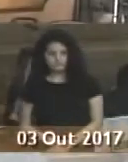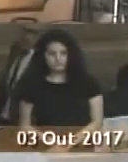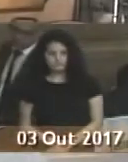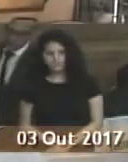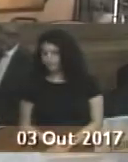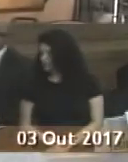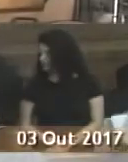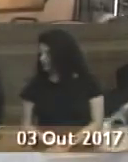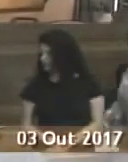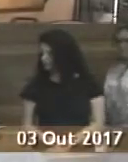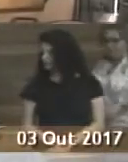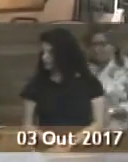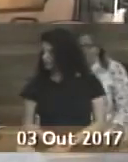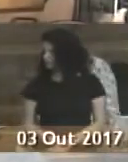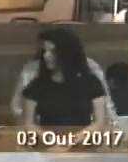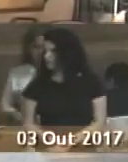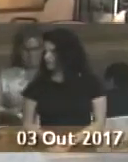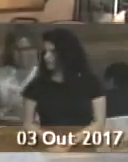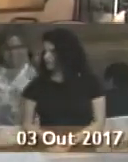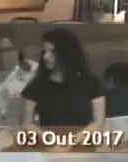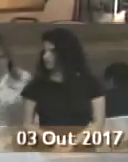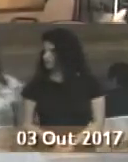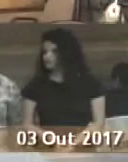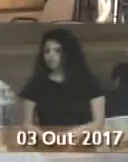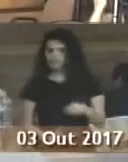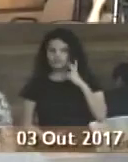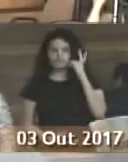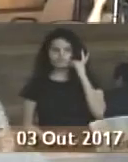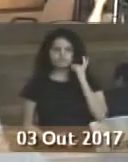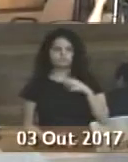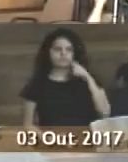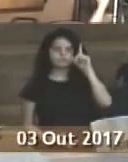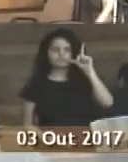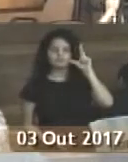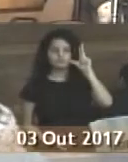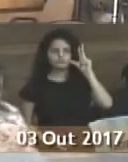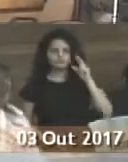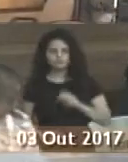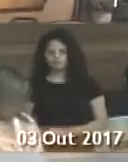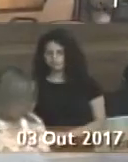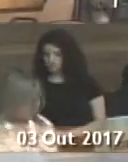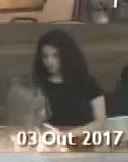Parabéns, nobre vereadora. Vereadora Luciana Valverde.